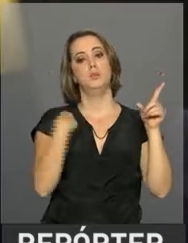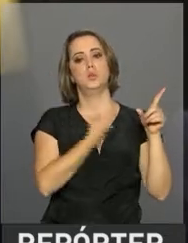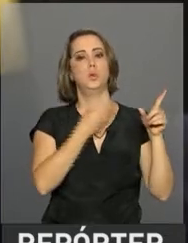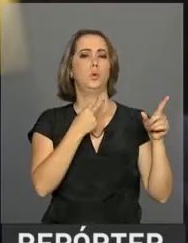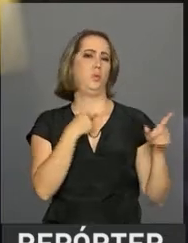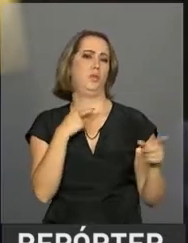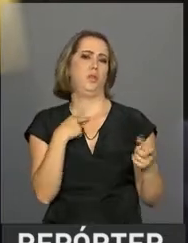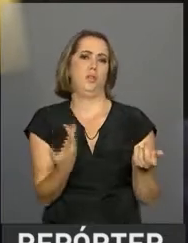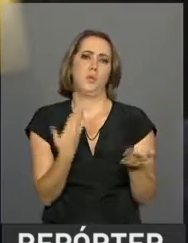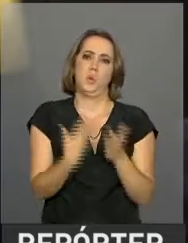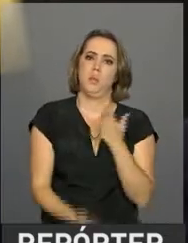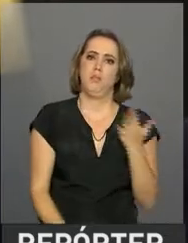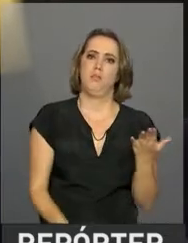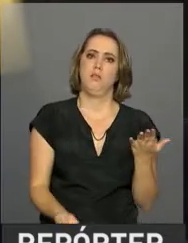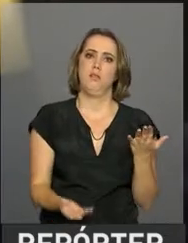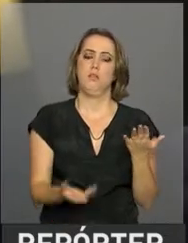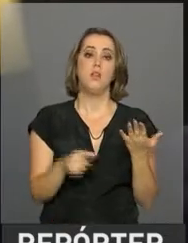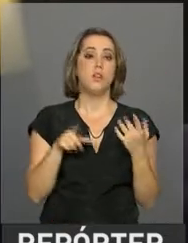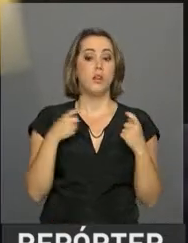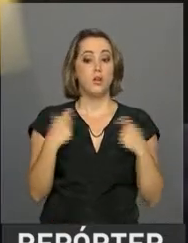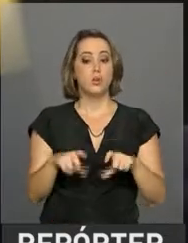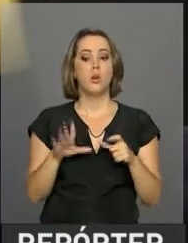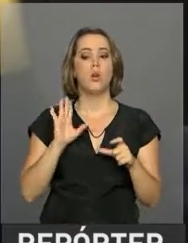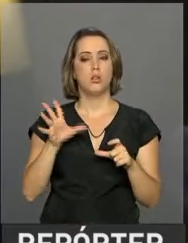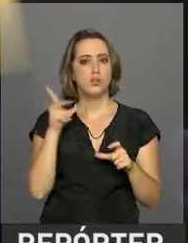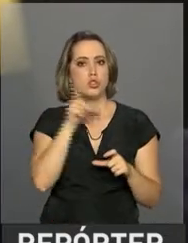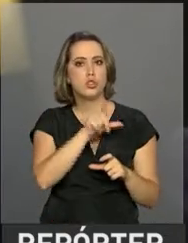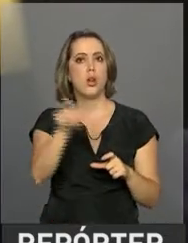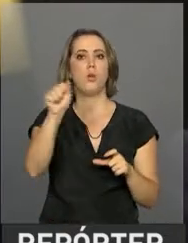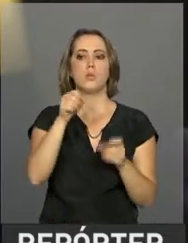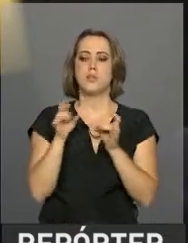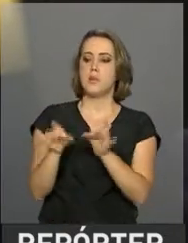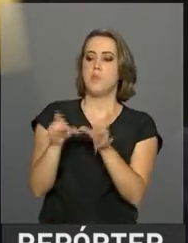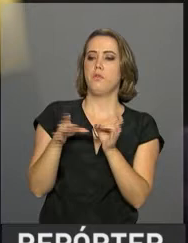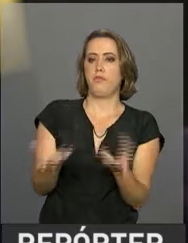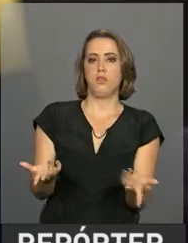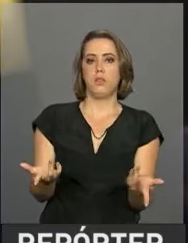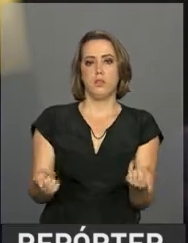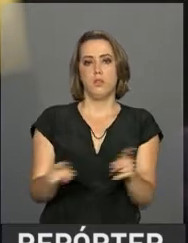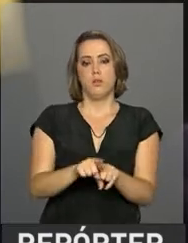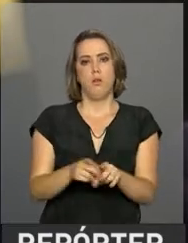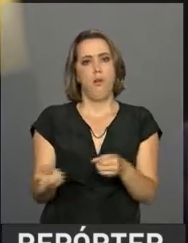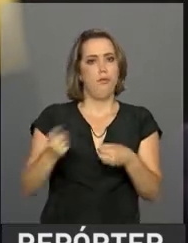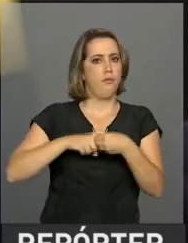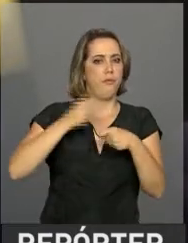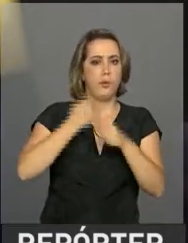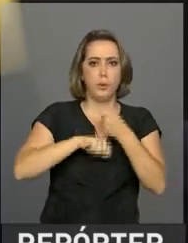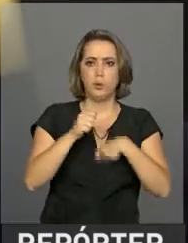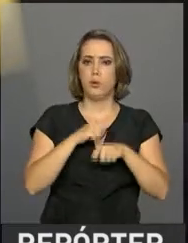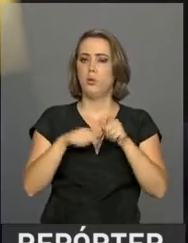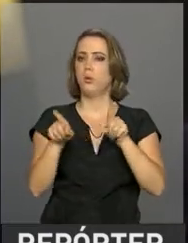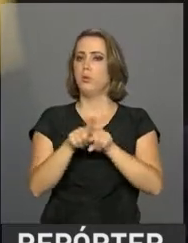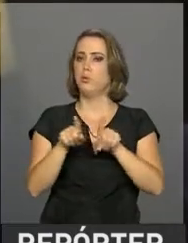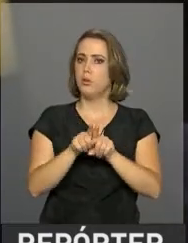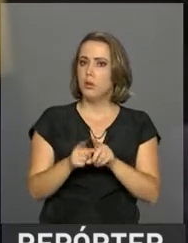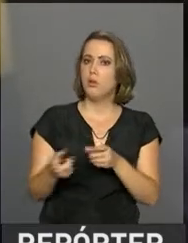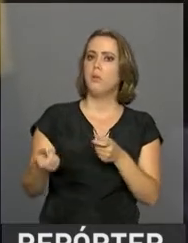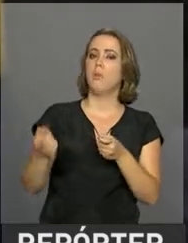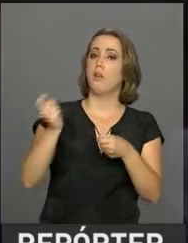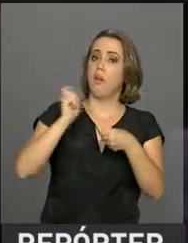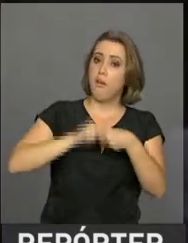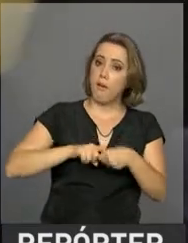podemos perder os mercados que nós já conquistamos não significa que numa retomada da economia também a retomada dos investimentos